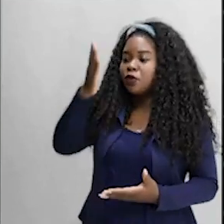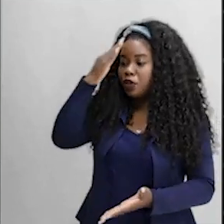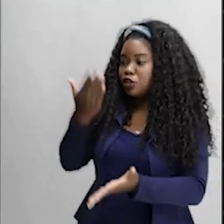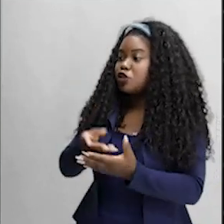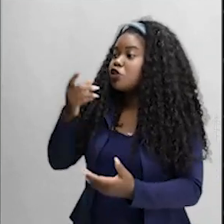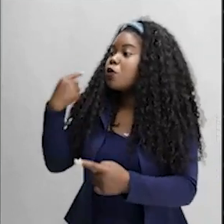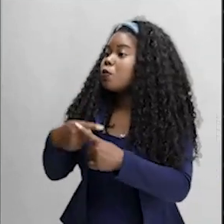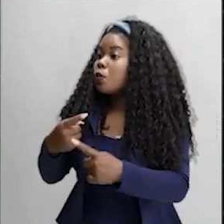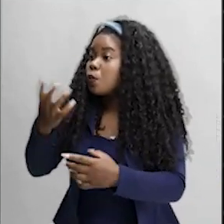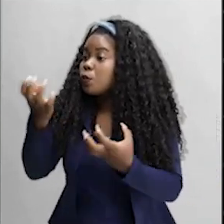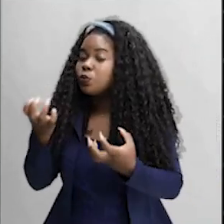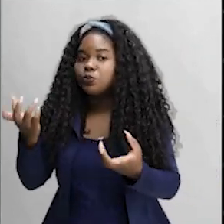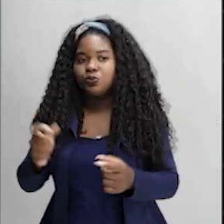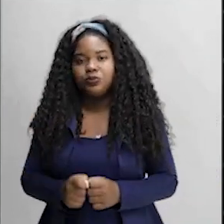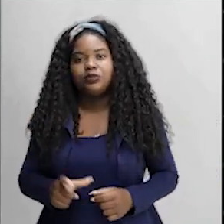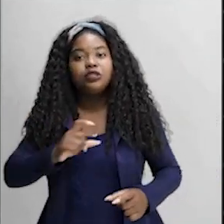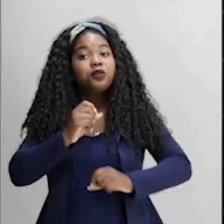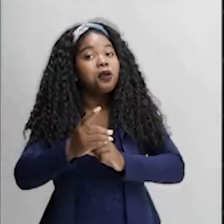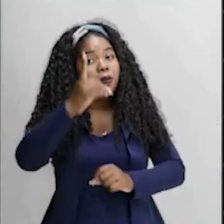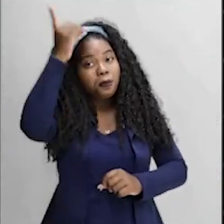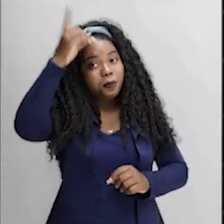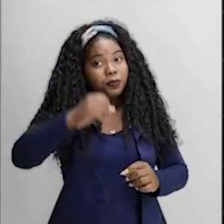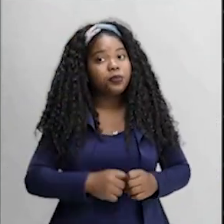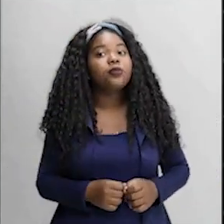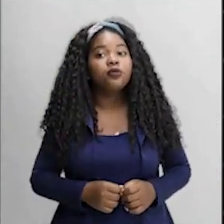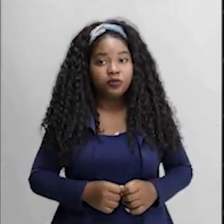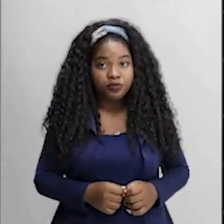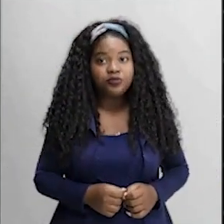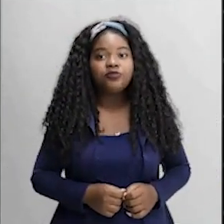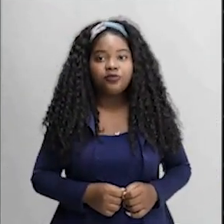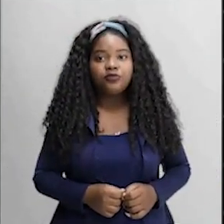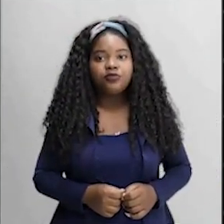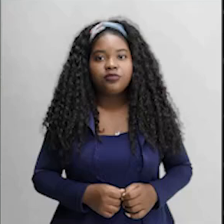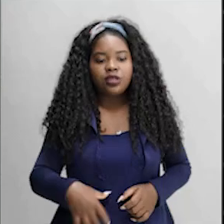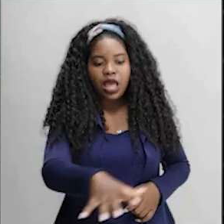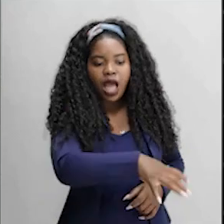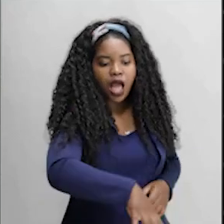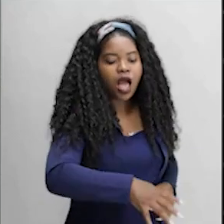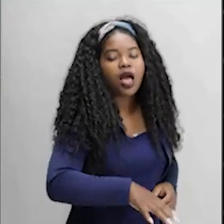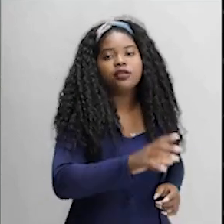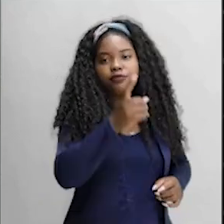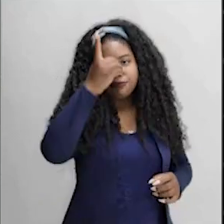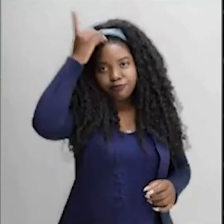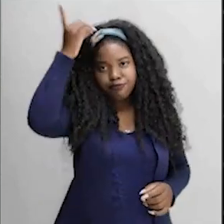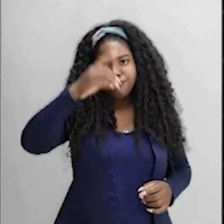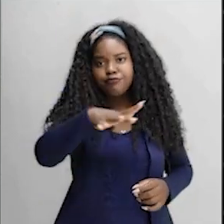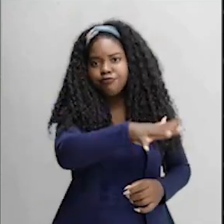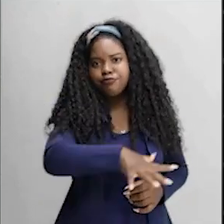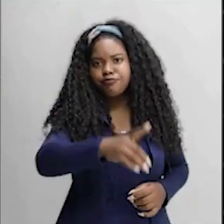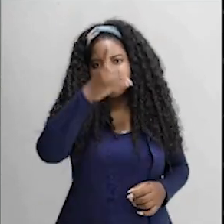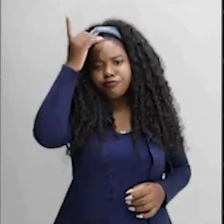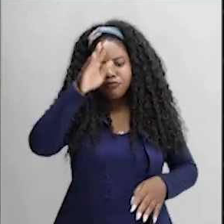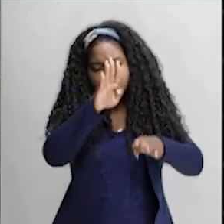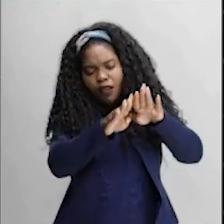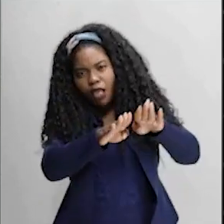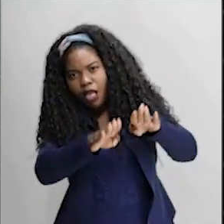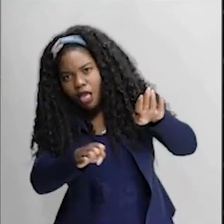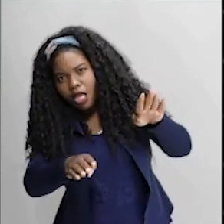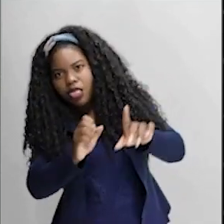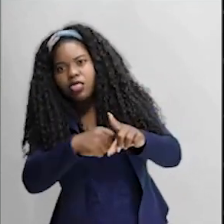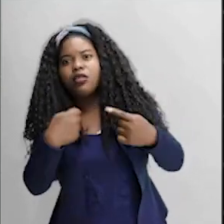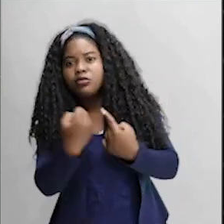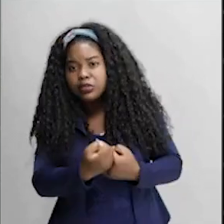existe um tom de invenção da propriedade? A propriedade foi inventada. Essa desigualdade social, ela